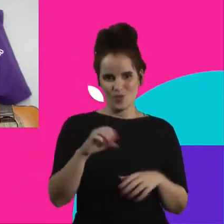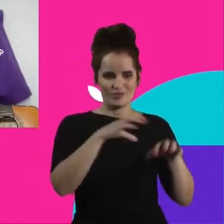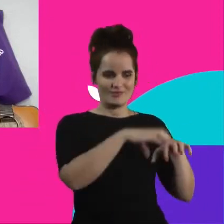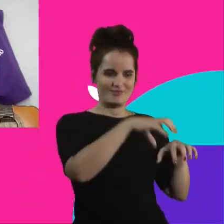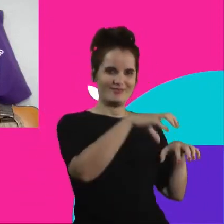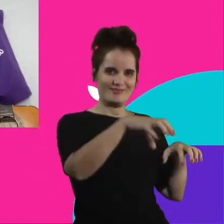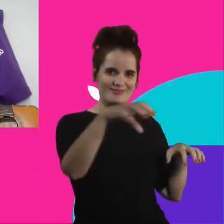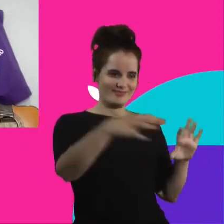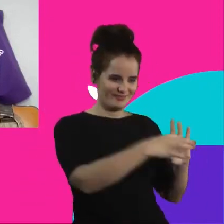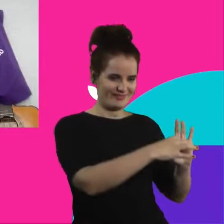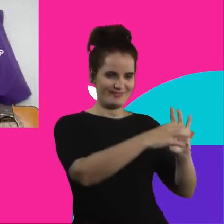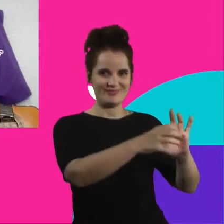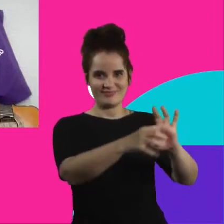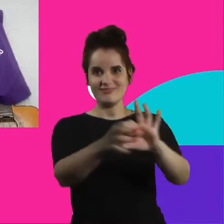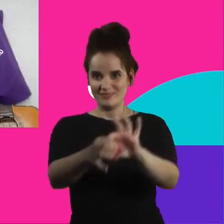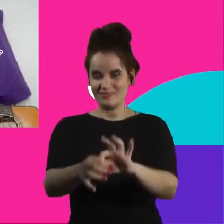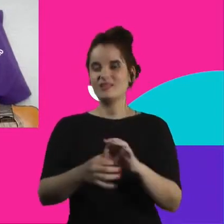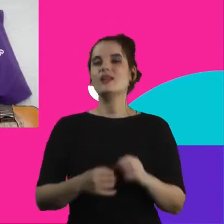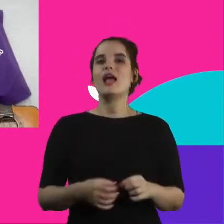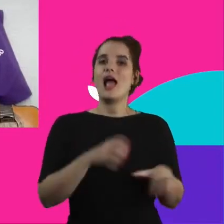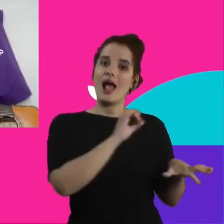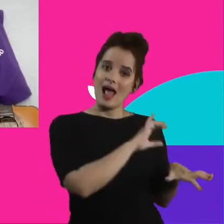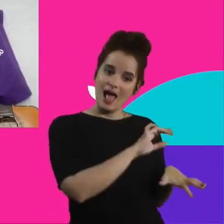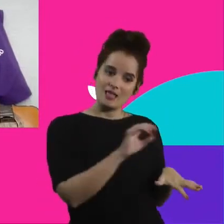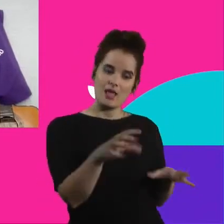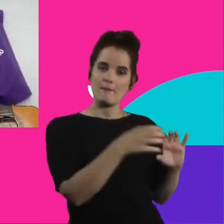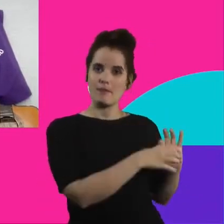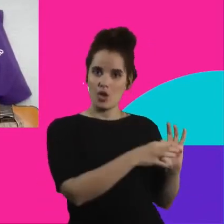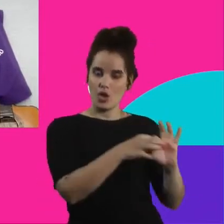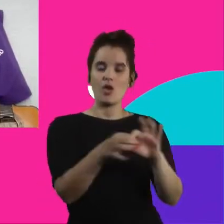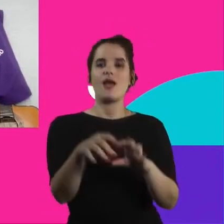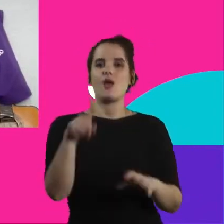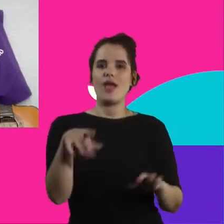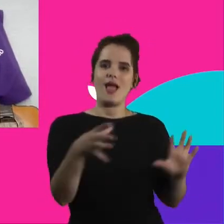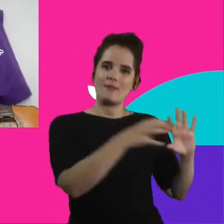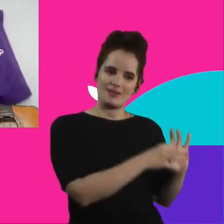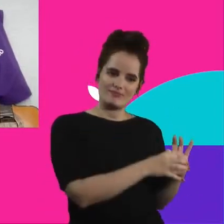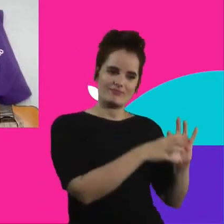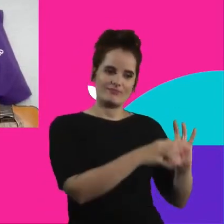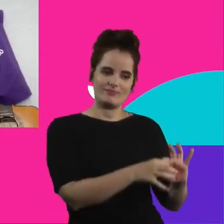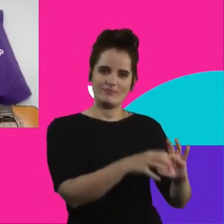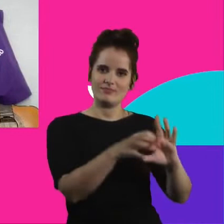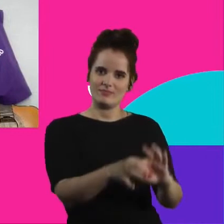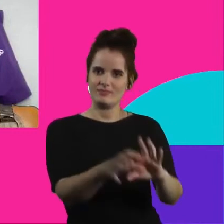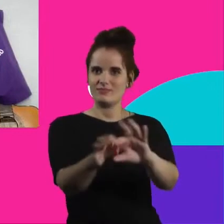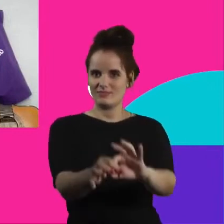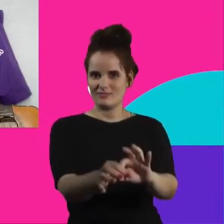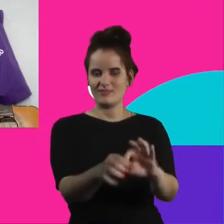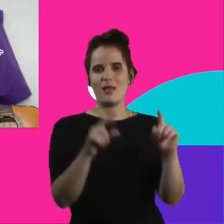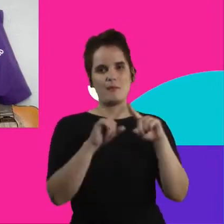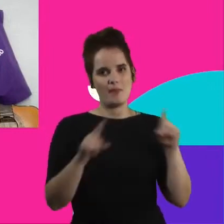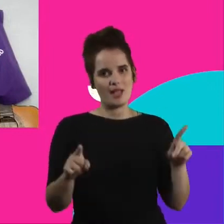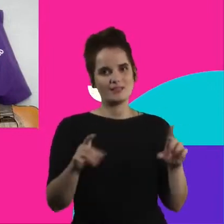Cadeia ou corrente de blocos. E cada bloco, ele está amarrado no bloco anterior. Só que ele